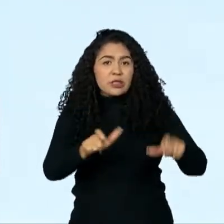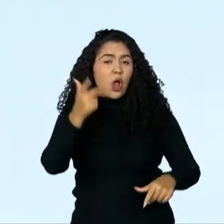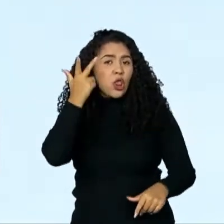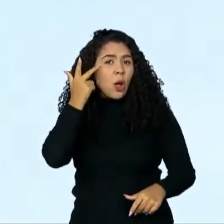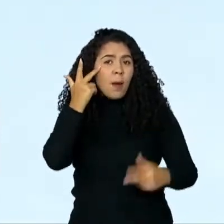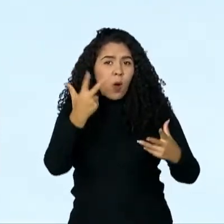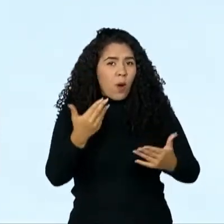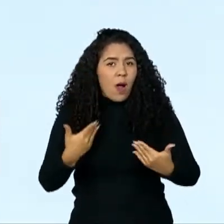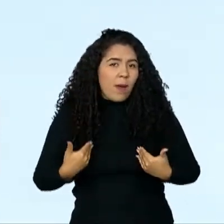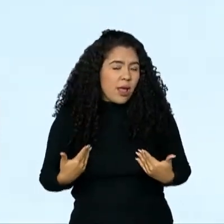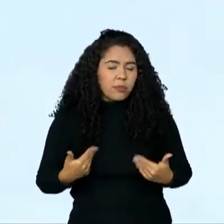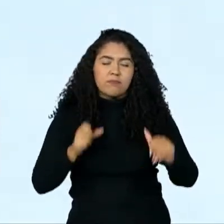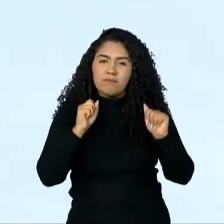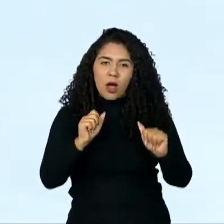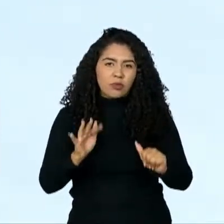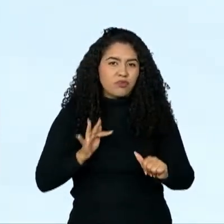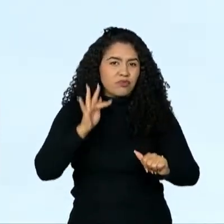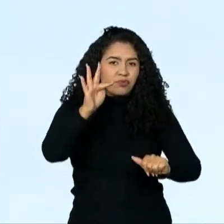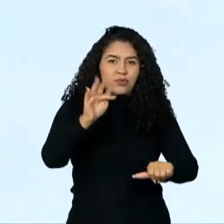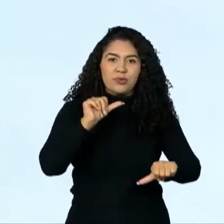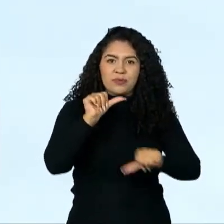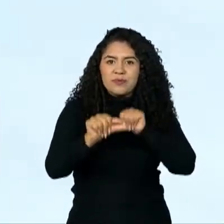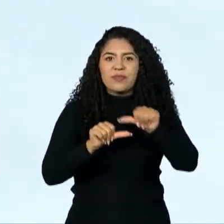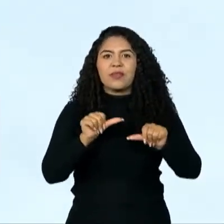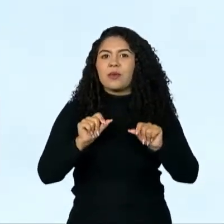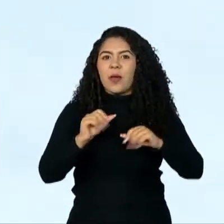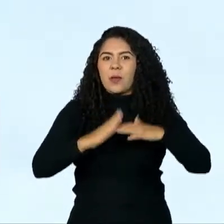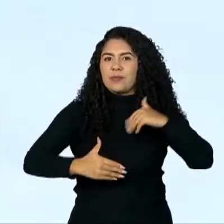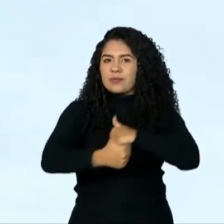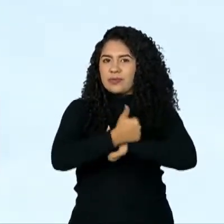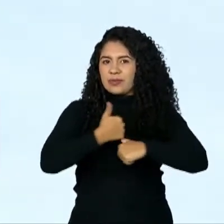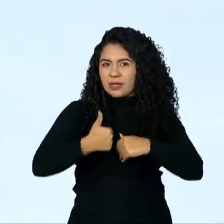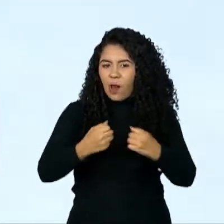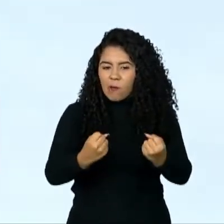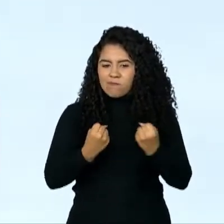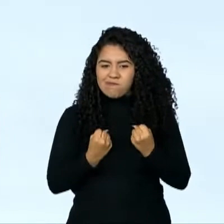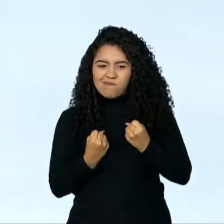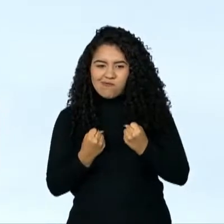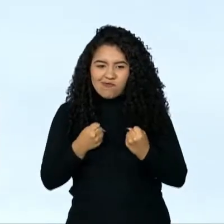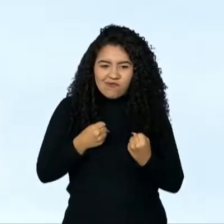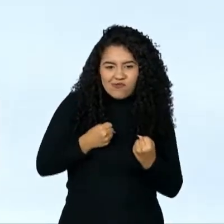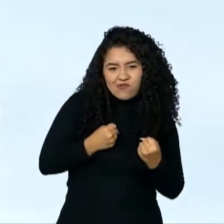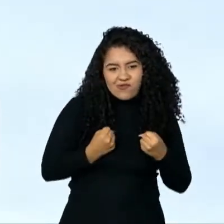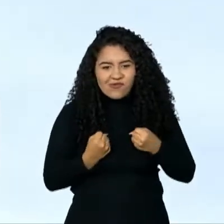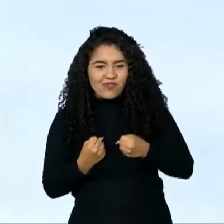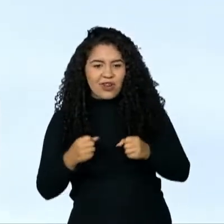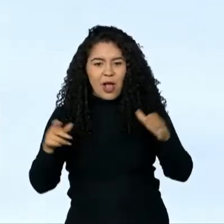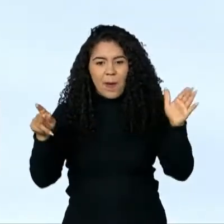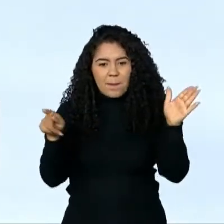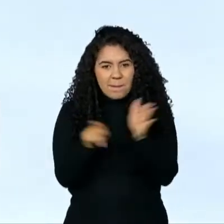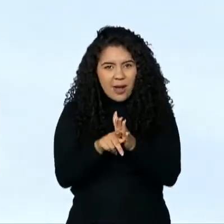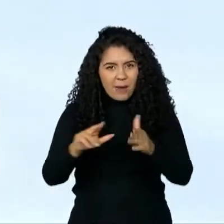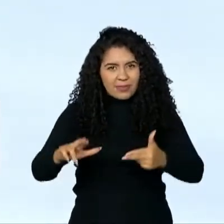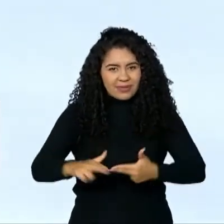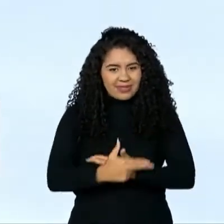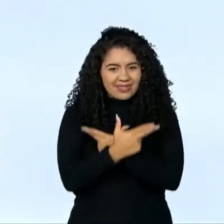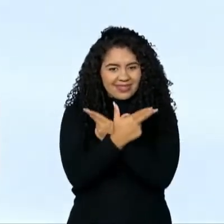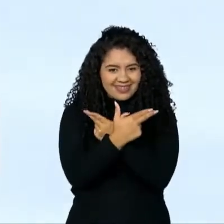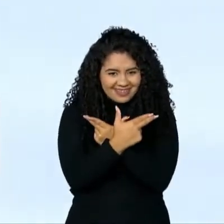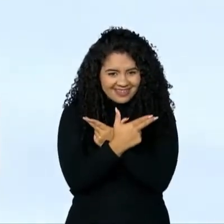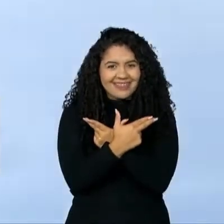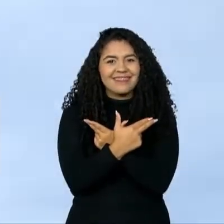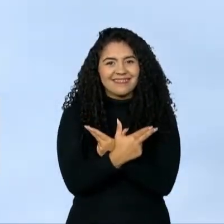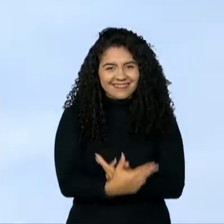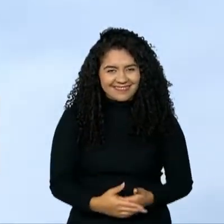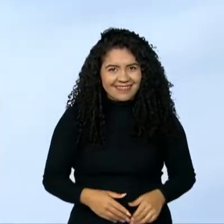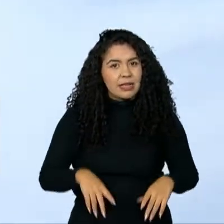ir se transformar pilotos da Força Aérea. Ah, sim, aí, sim, é normal, mas tem que se transformar. Tem que se transformar em piloto, né? Se exige